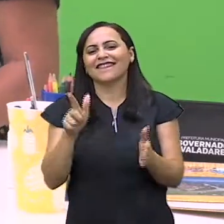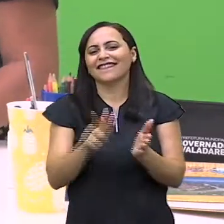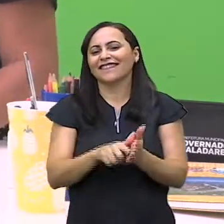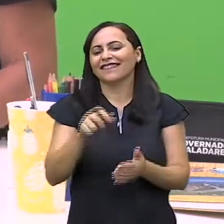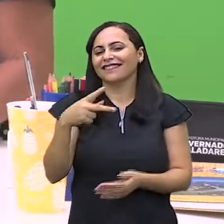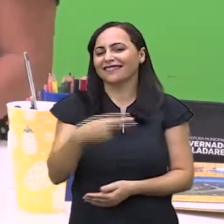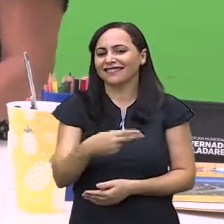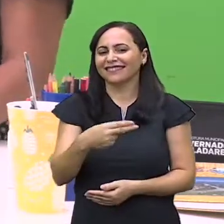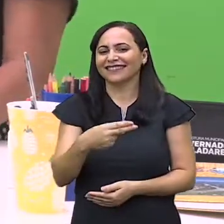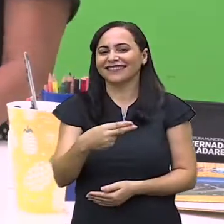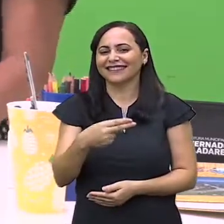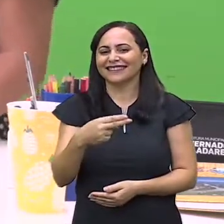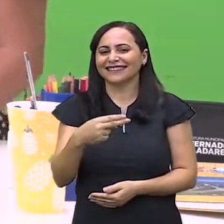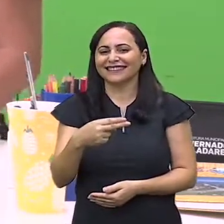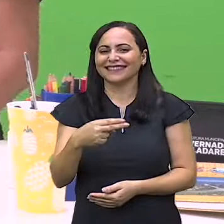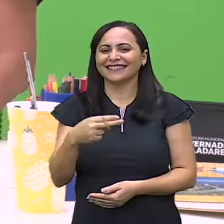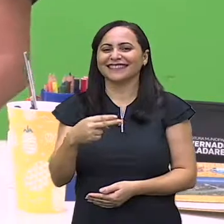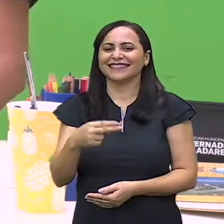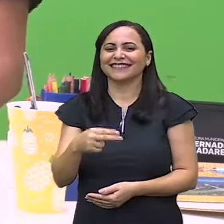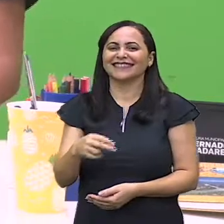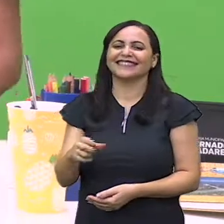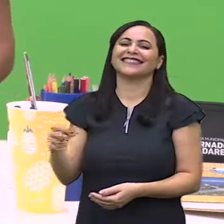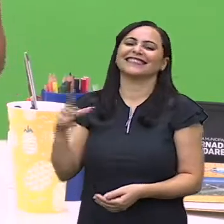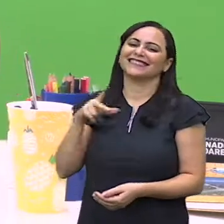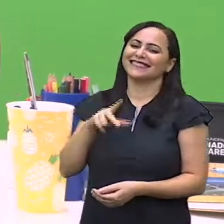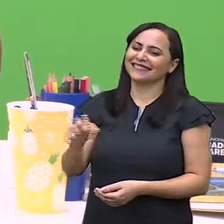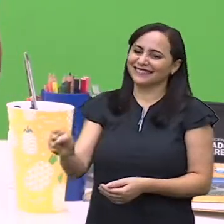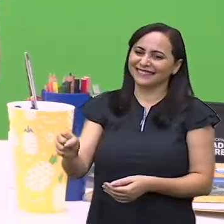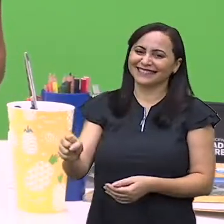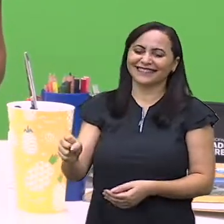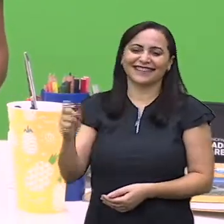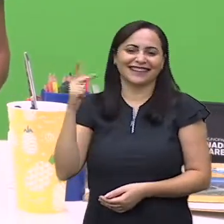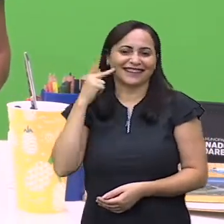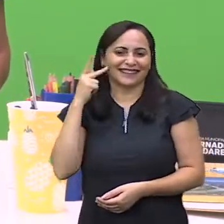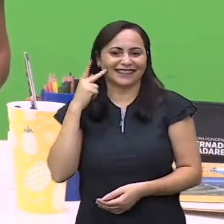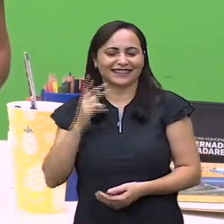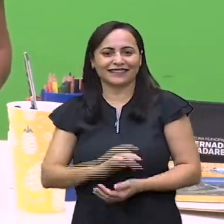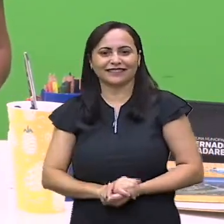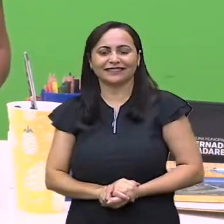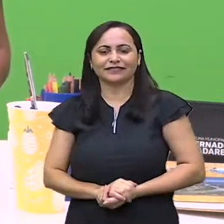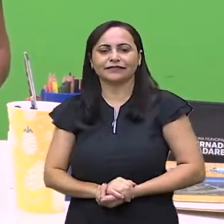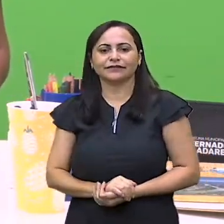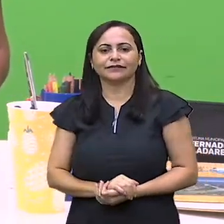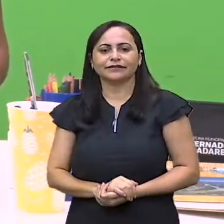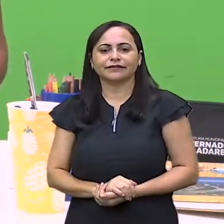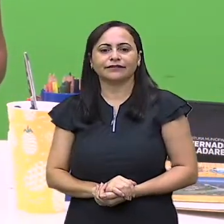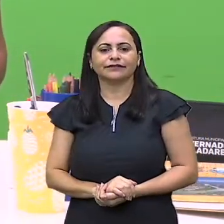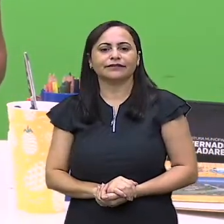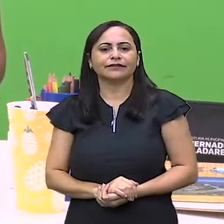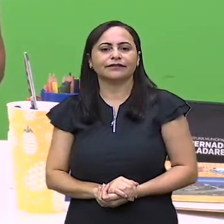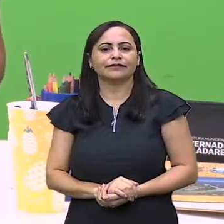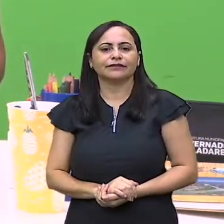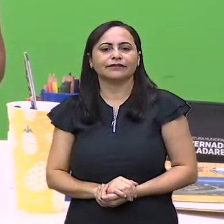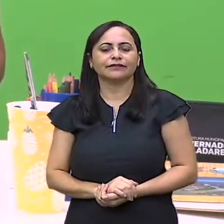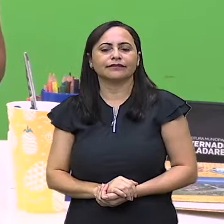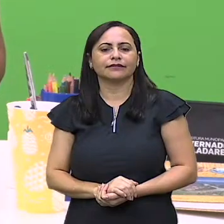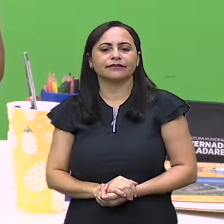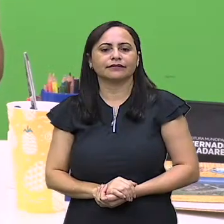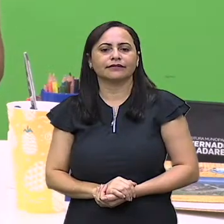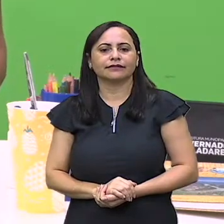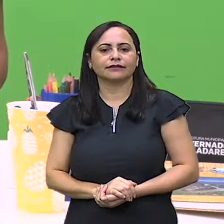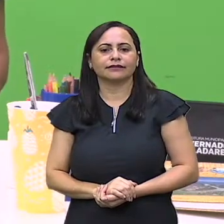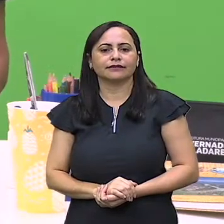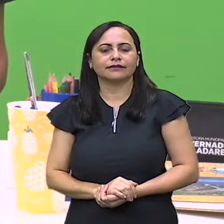tesoura. Ih, quebrou! Quebrei. Você começa! Ai, meu Deus! Não vou ler.